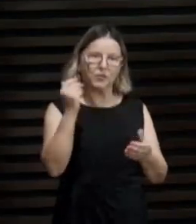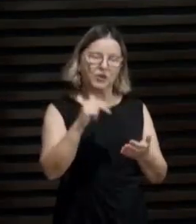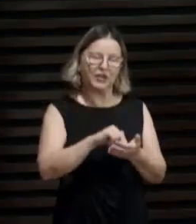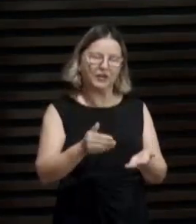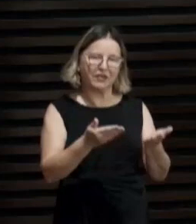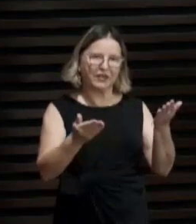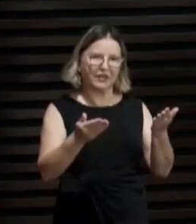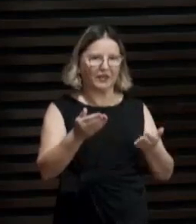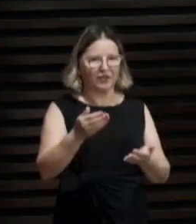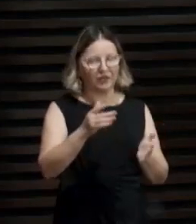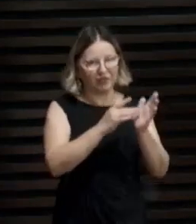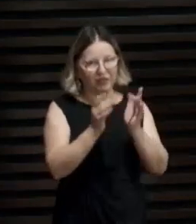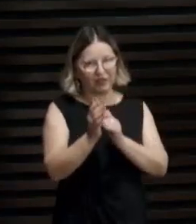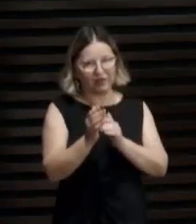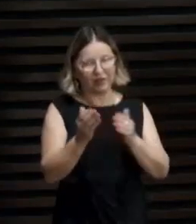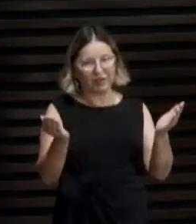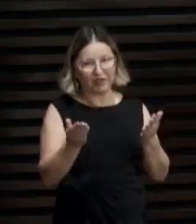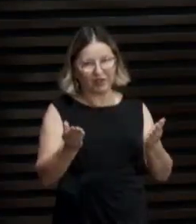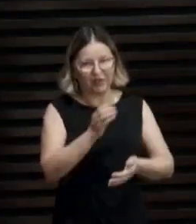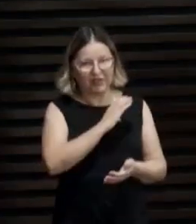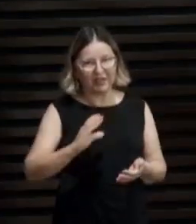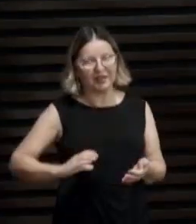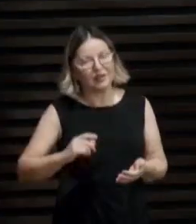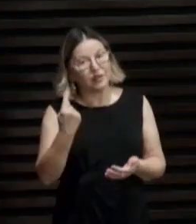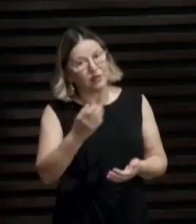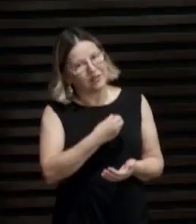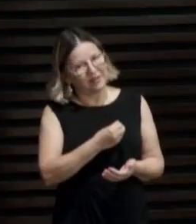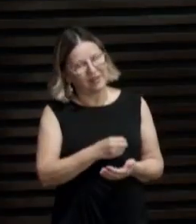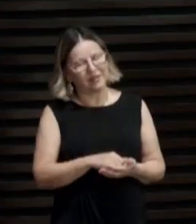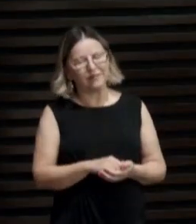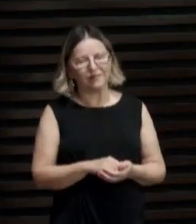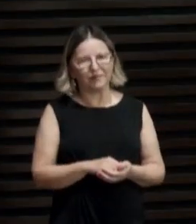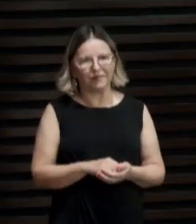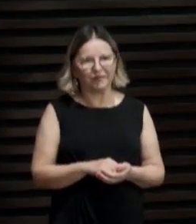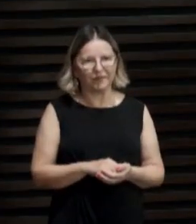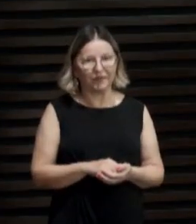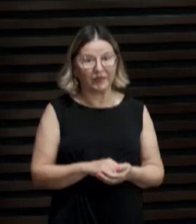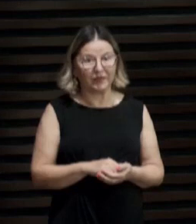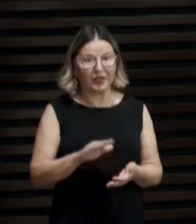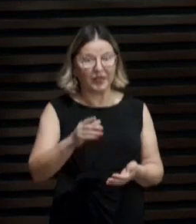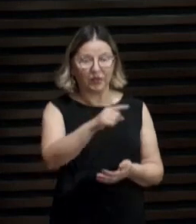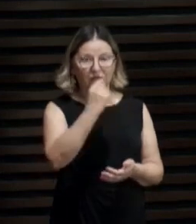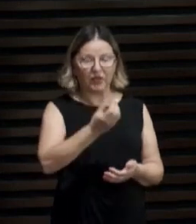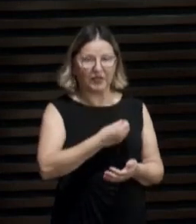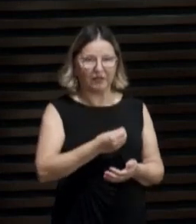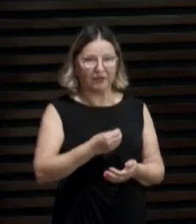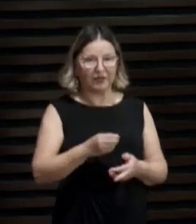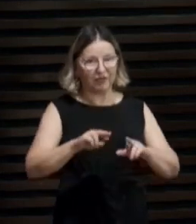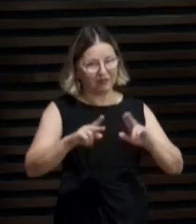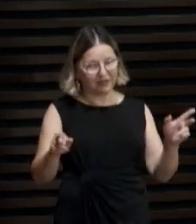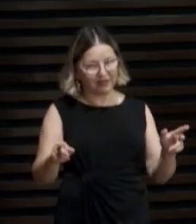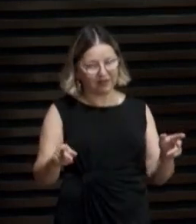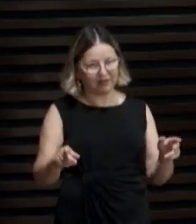Então, a partir disso, nós temos uma trajetória diferente em nossas vidas. Por mais que a ciência, por mais